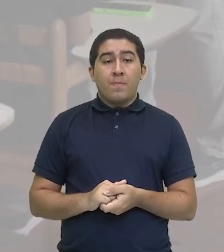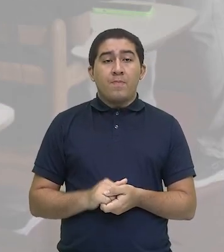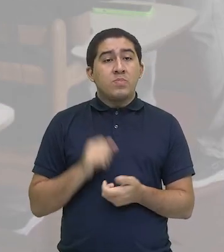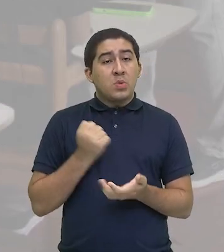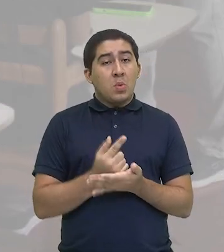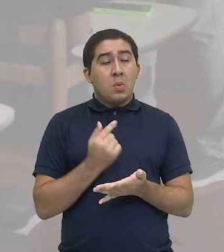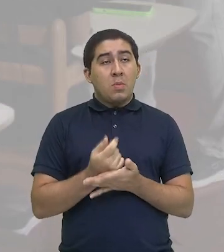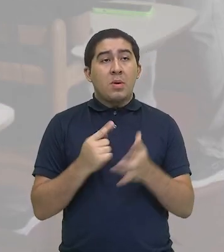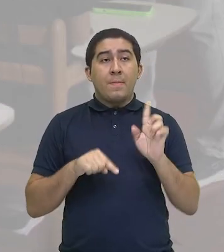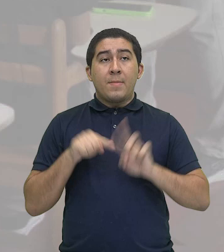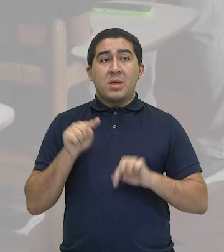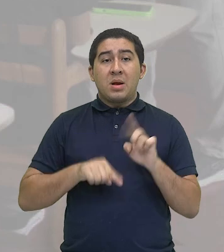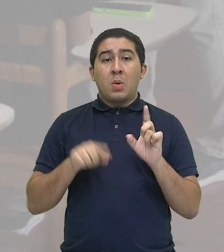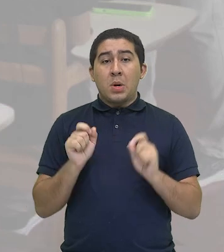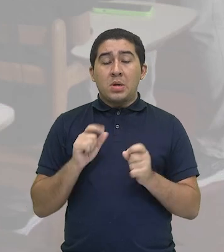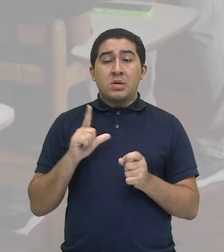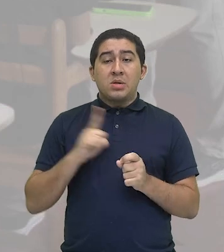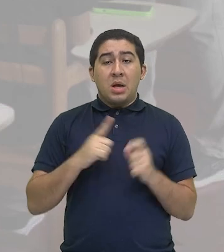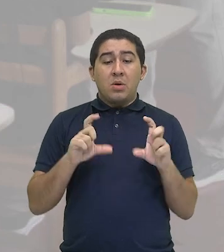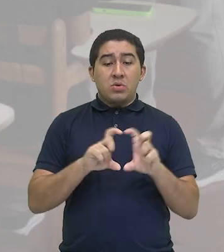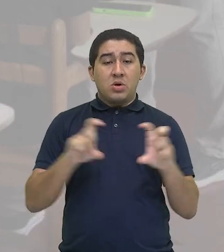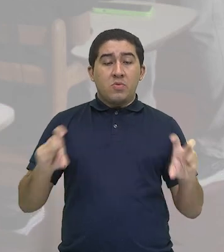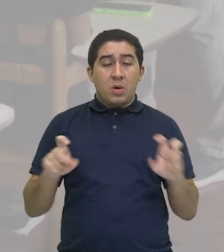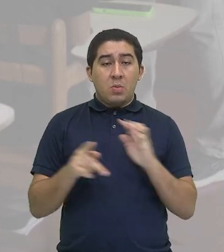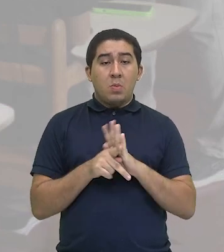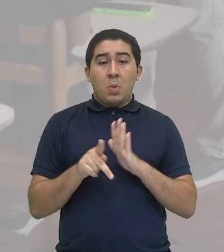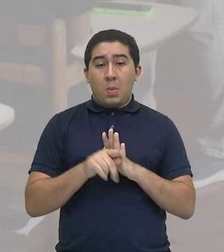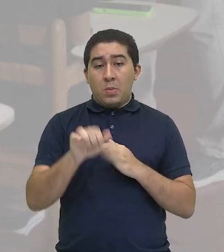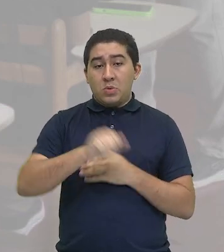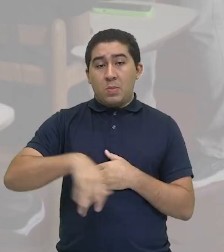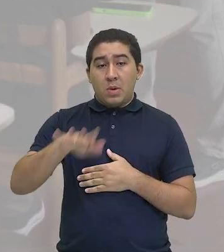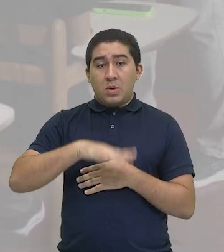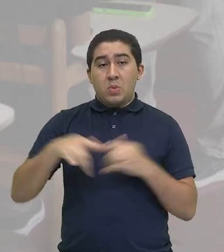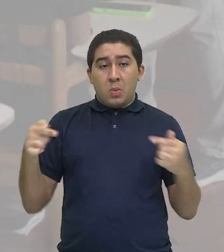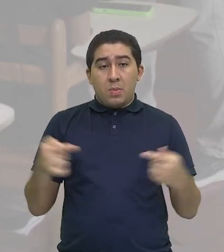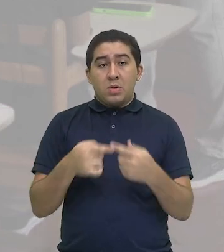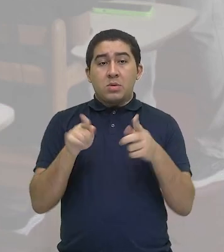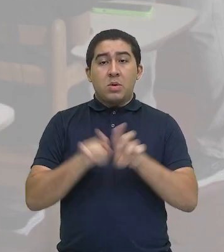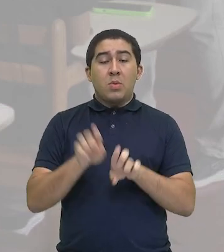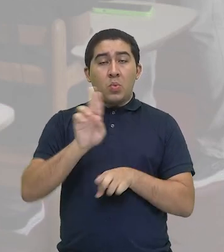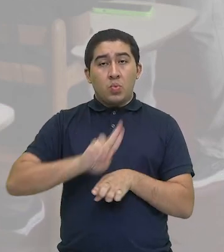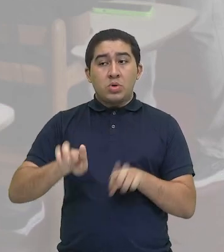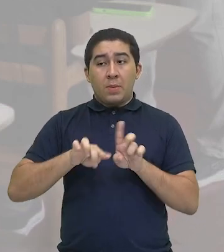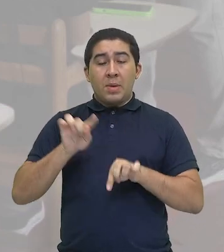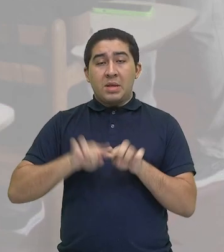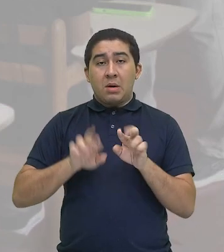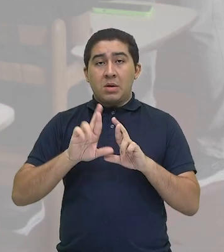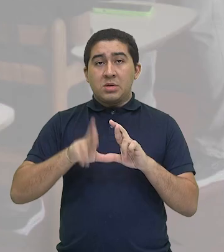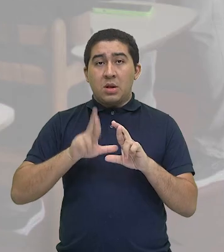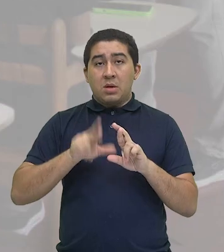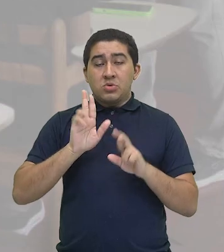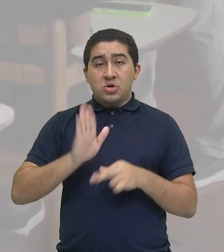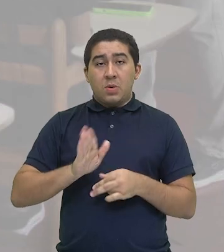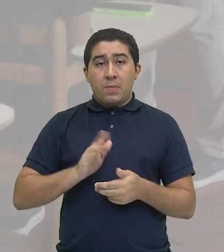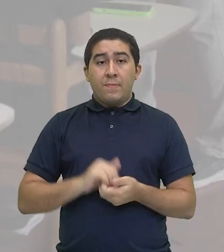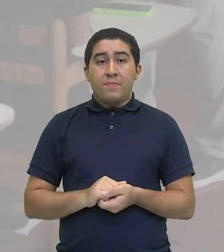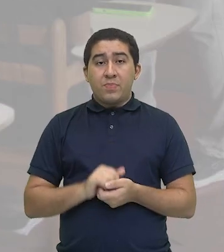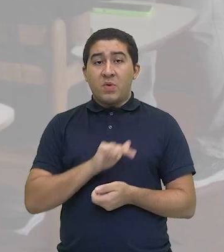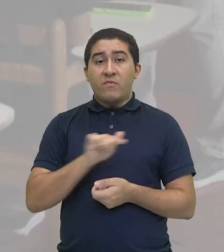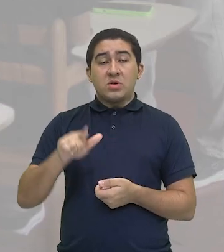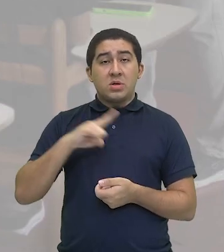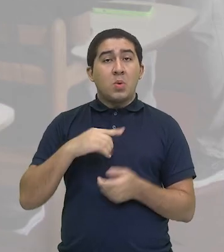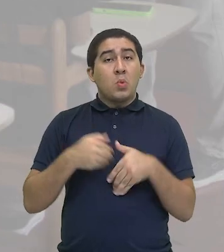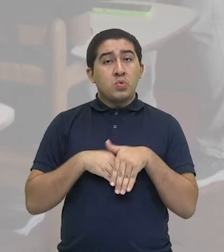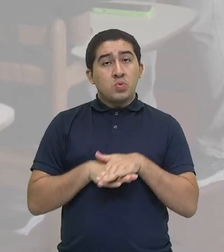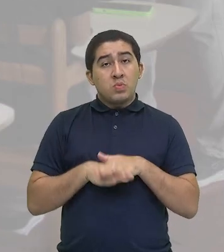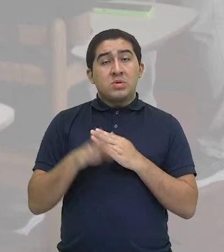compre produtos com certificação ambiental e que utilize materiais reciclados, né? Então, você tem um hábito